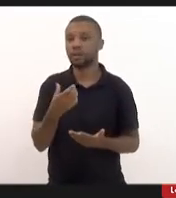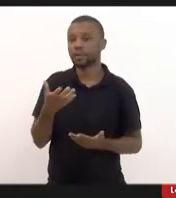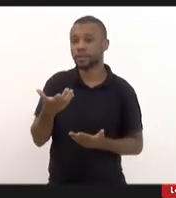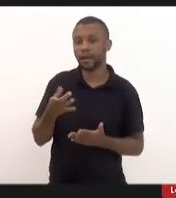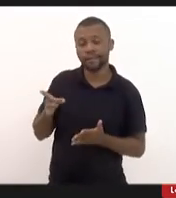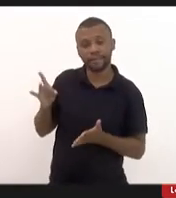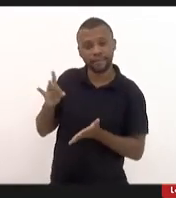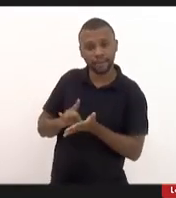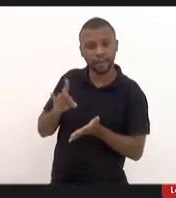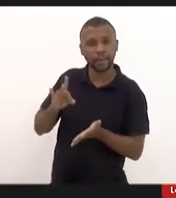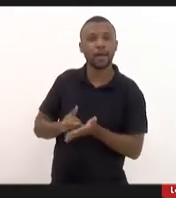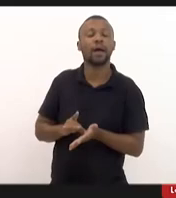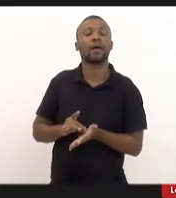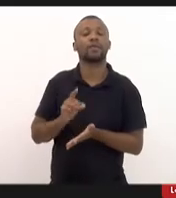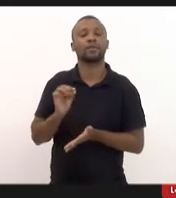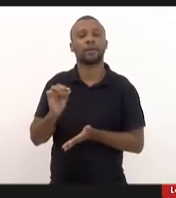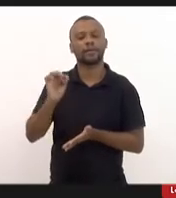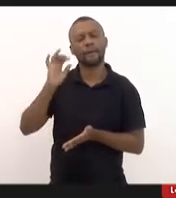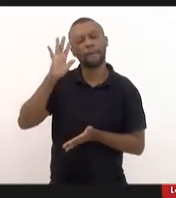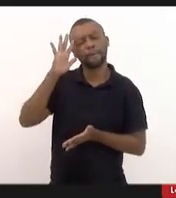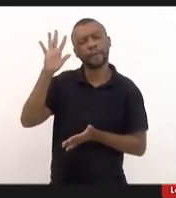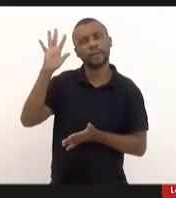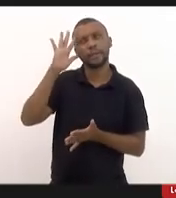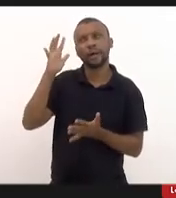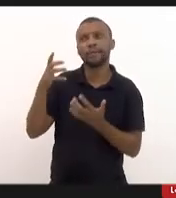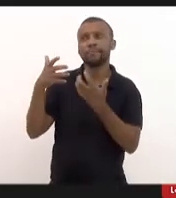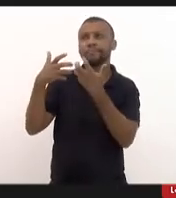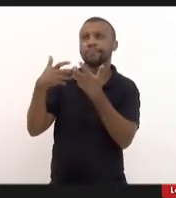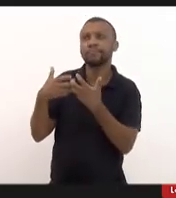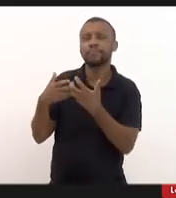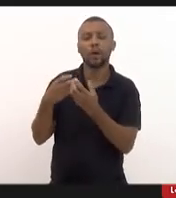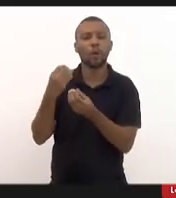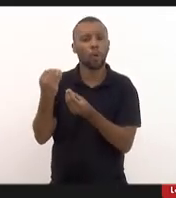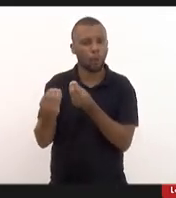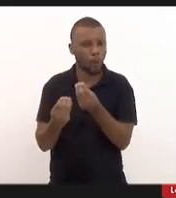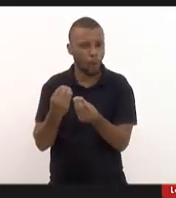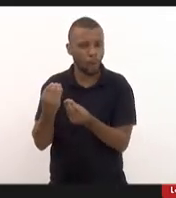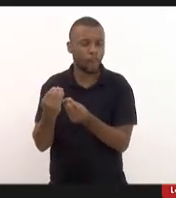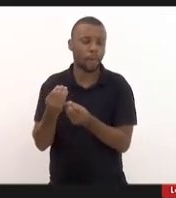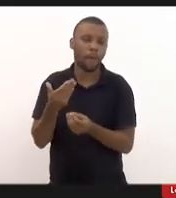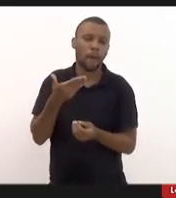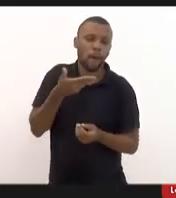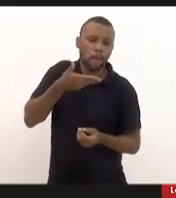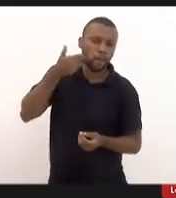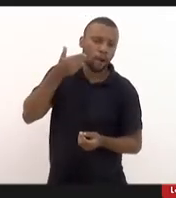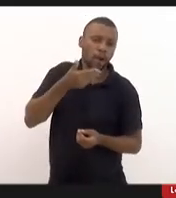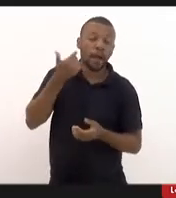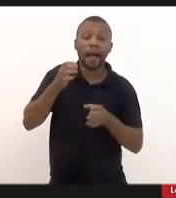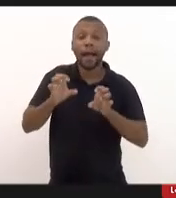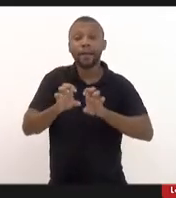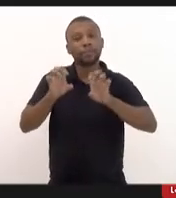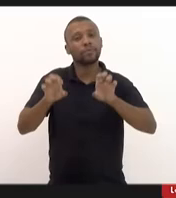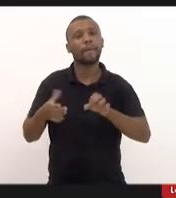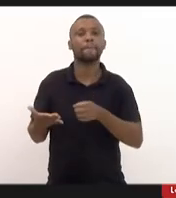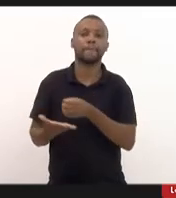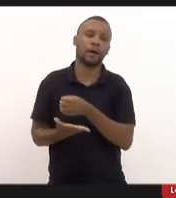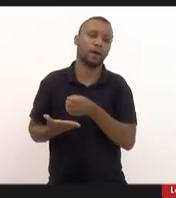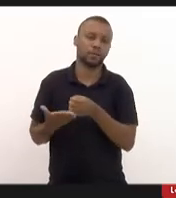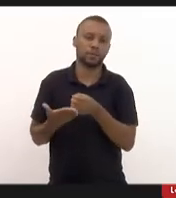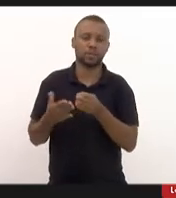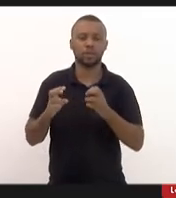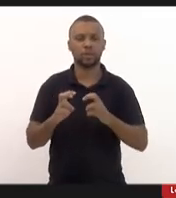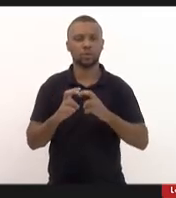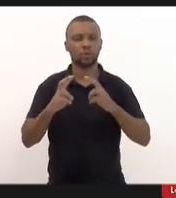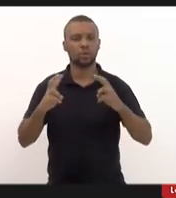realmente é, vamos pensar uma forma de melhorar a infraestrutura do